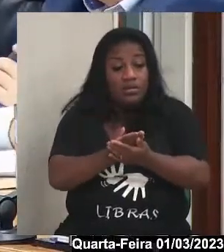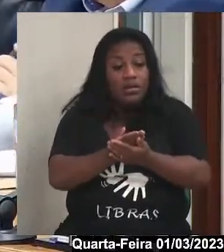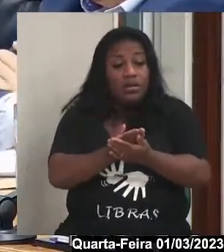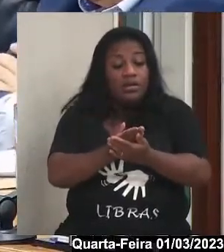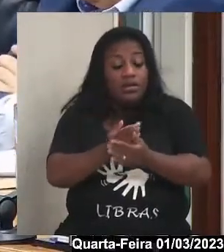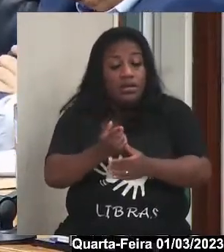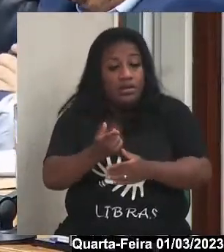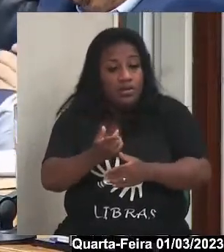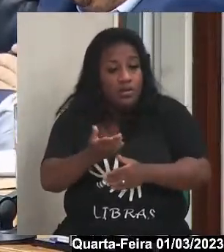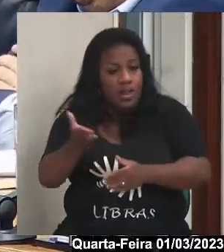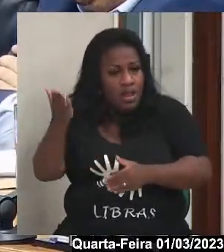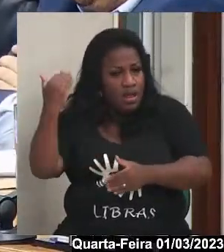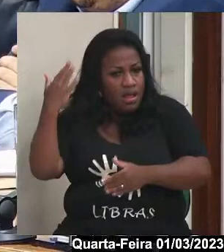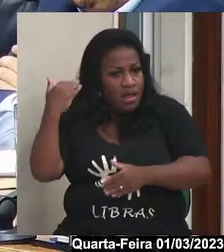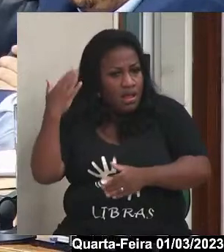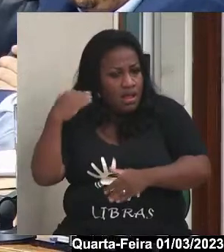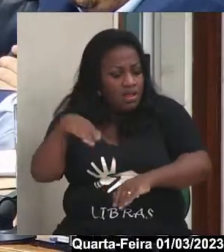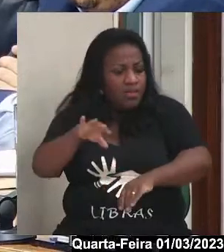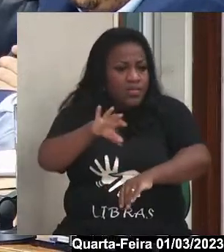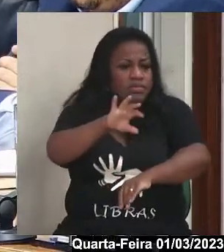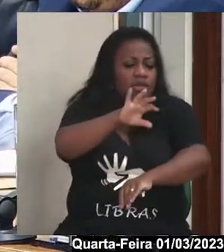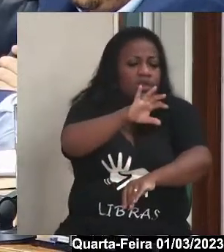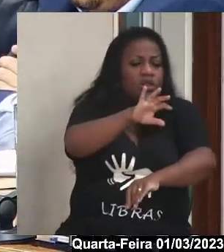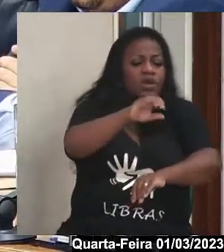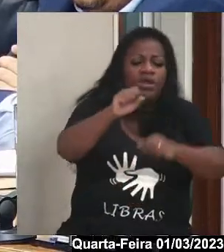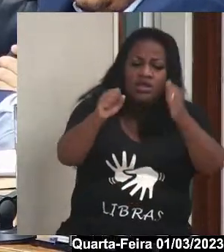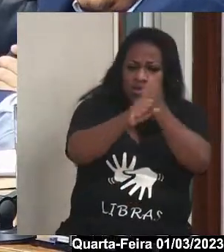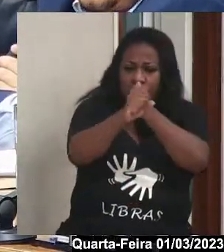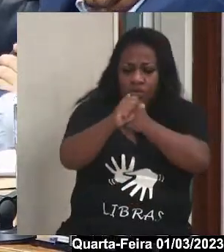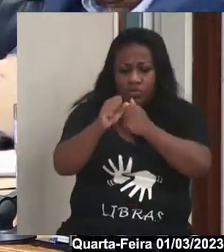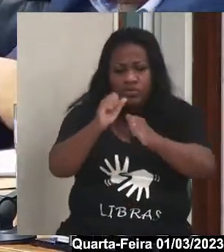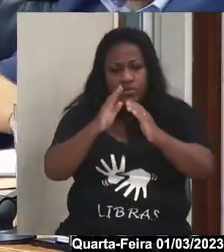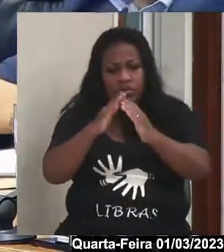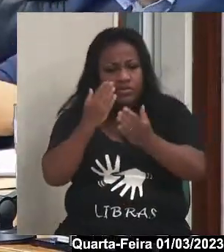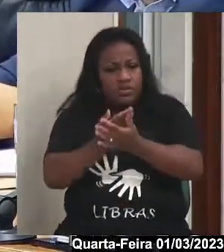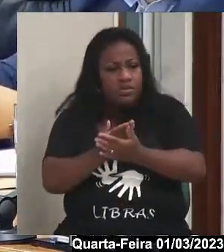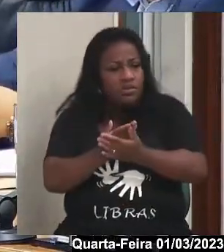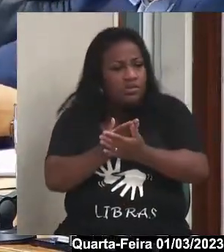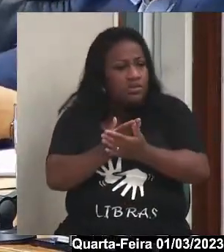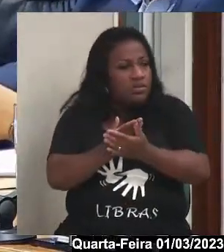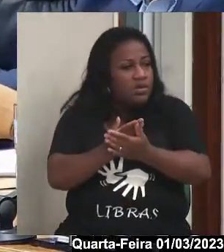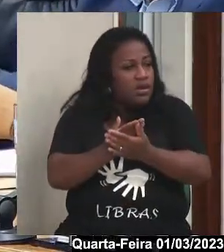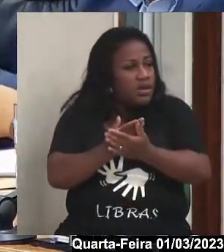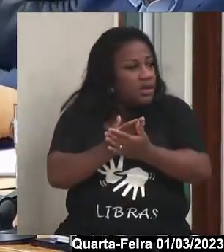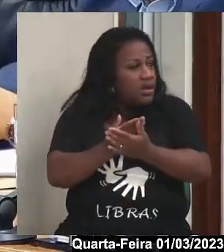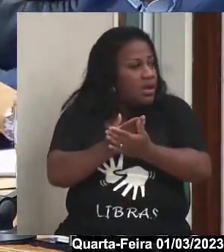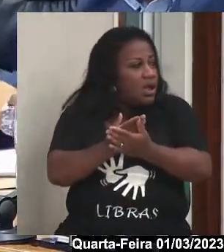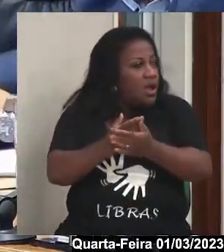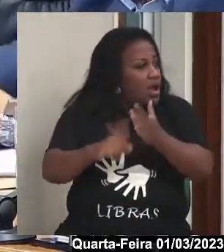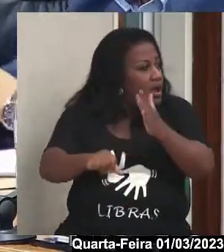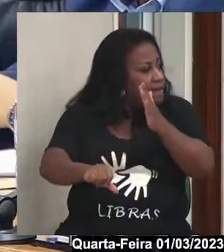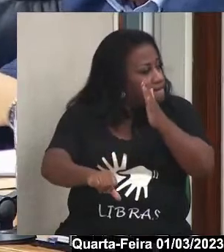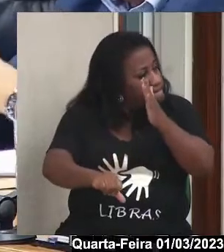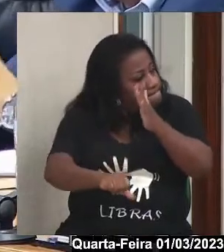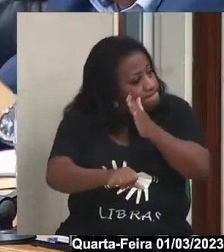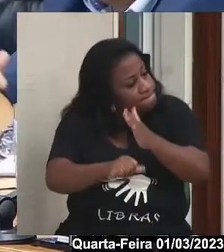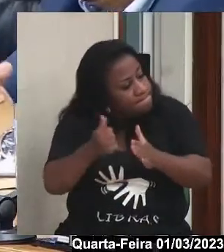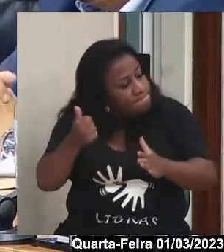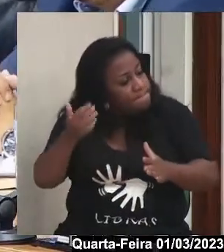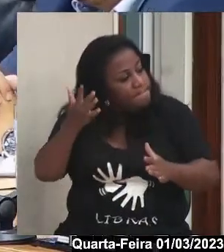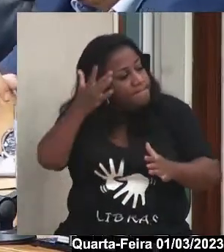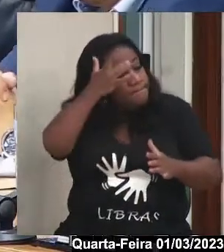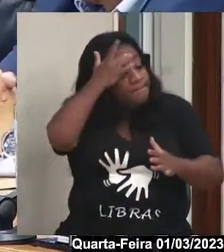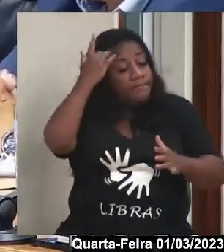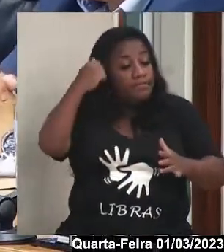feito, o que o prefeito Ney Santos conseguiu fazer, né? Que foi uma grande reforma lá naquela escola. Né? Mas as primeiras pessoas que foram lá naquela